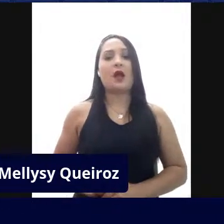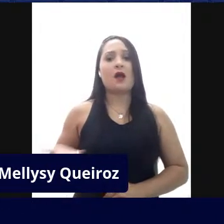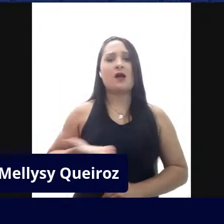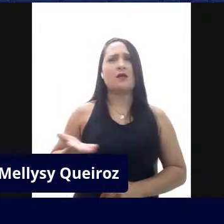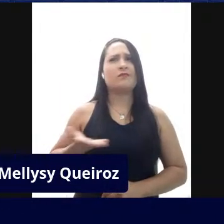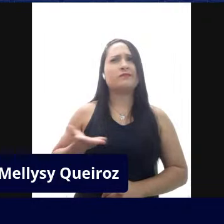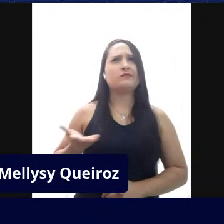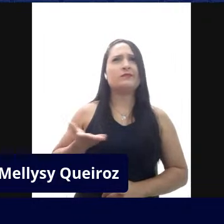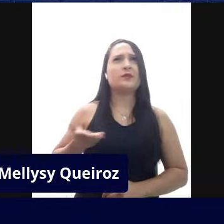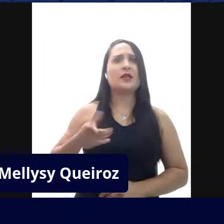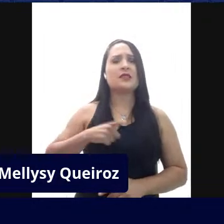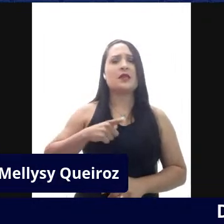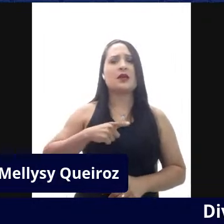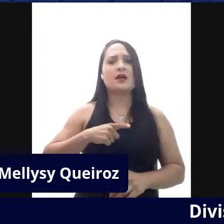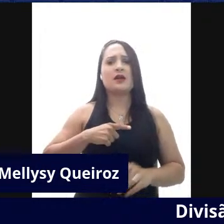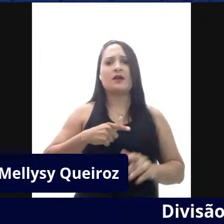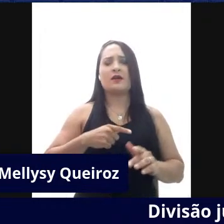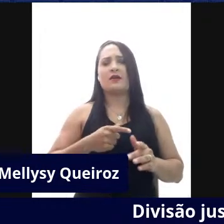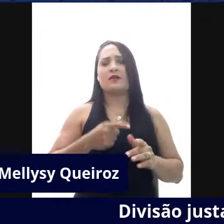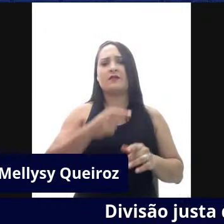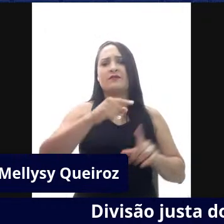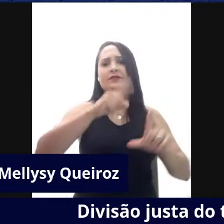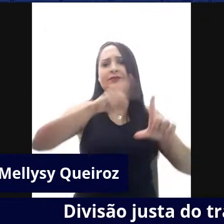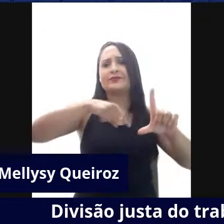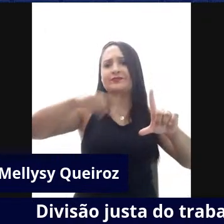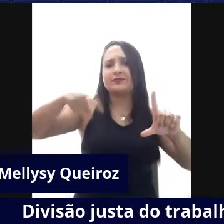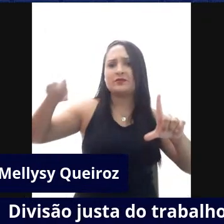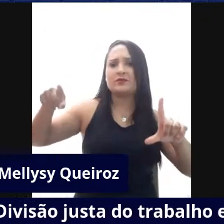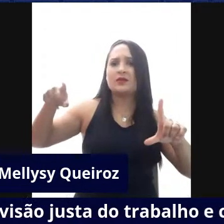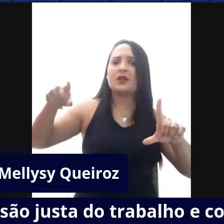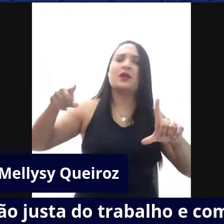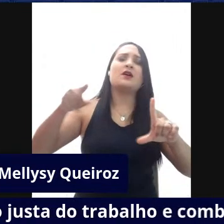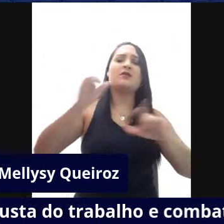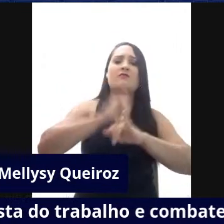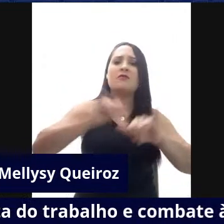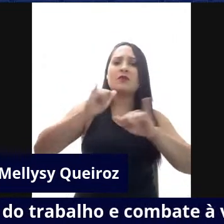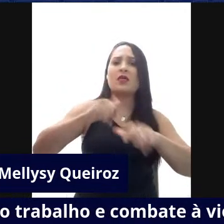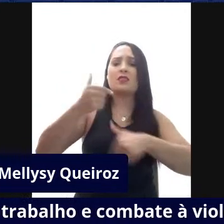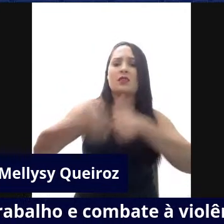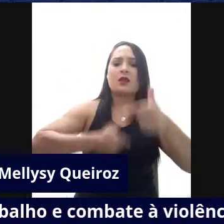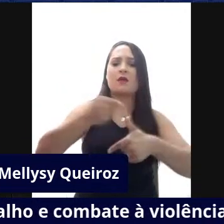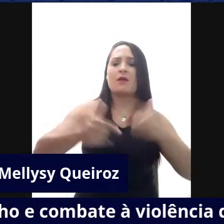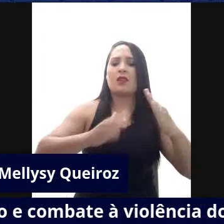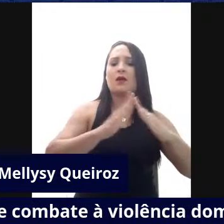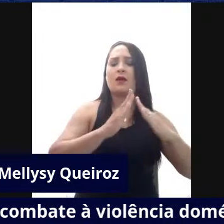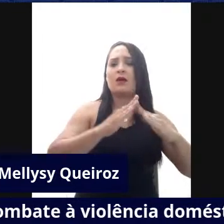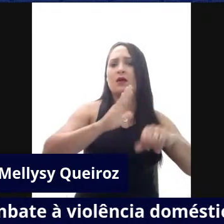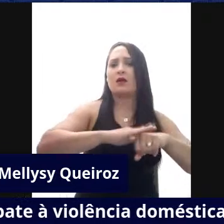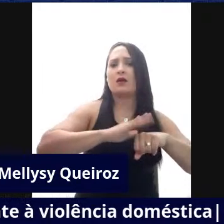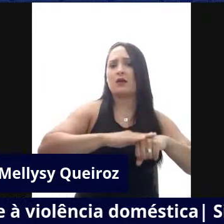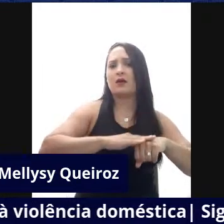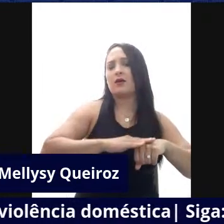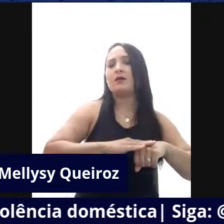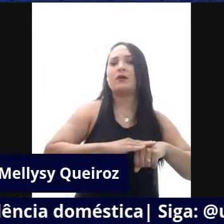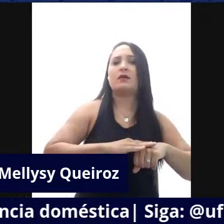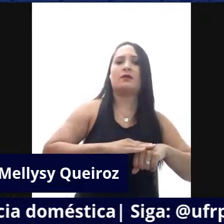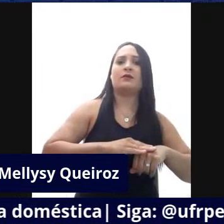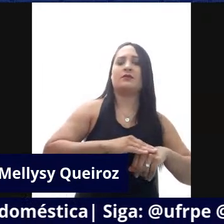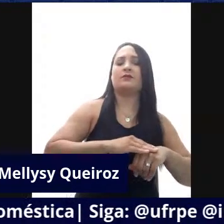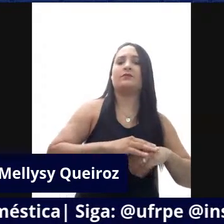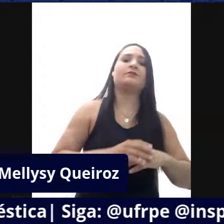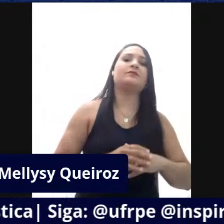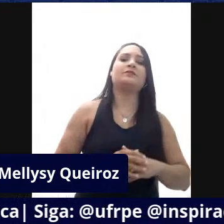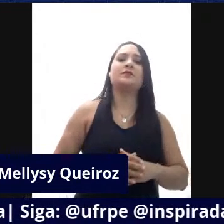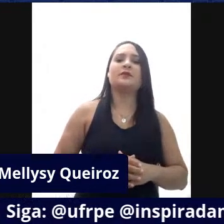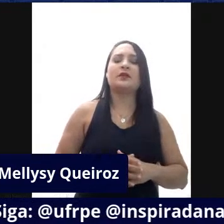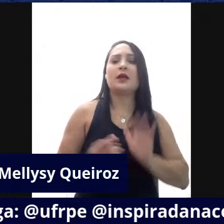dados do IPEA sobre o trabalho doméstico, né? E esses dados, eles chamam a atenção, né, desse período